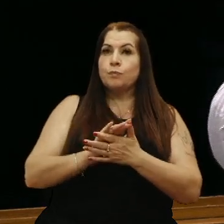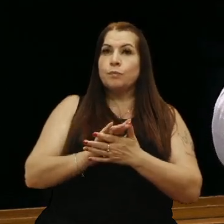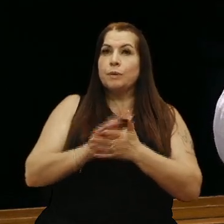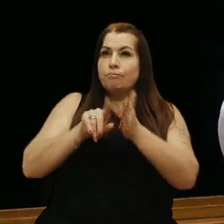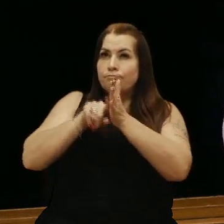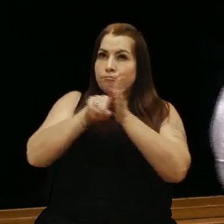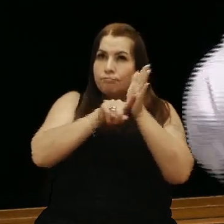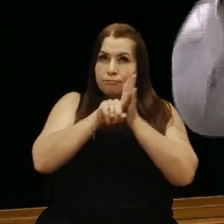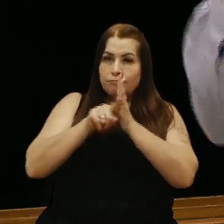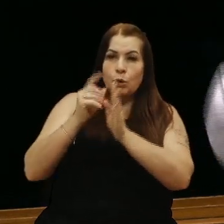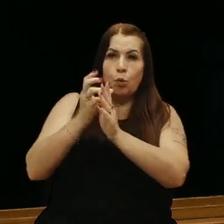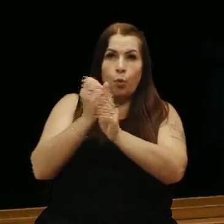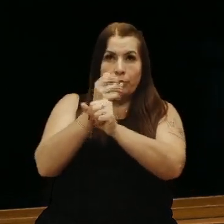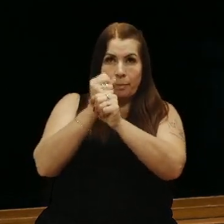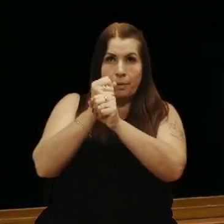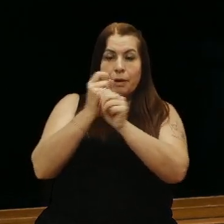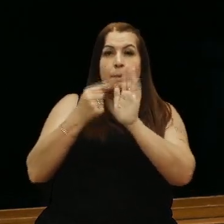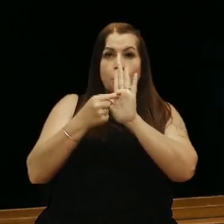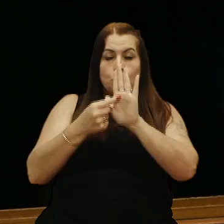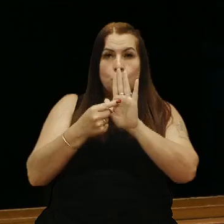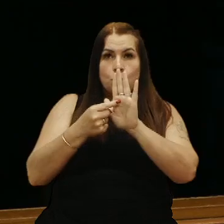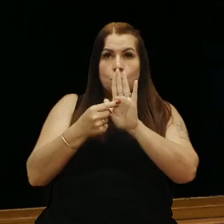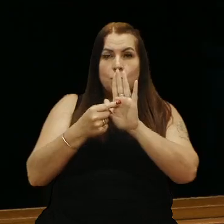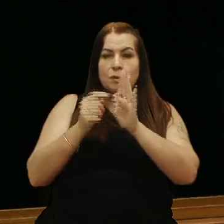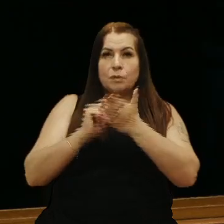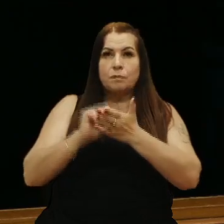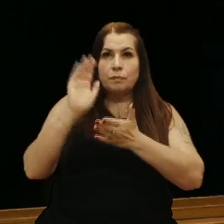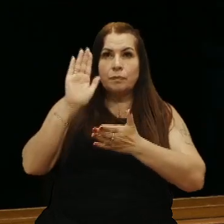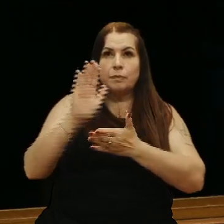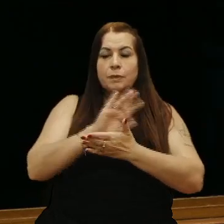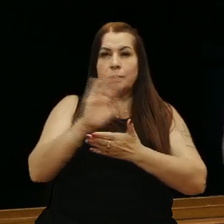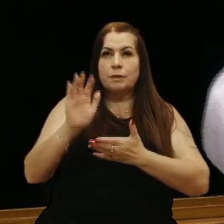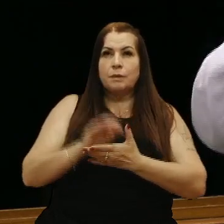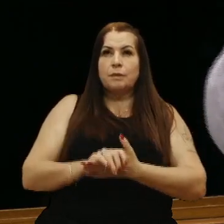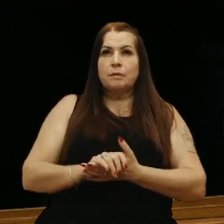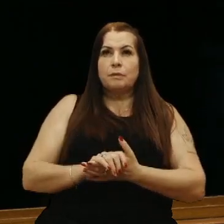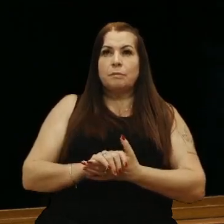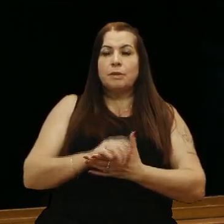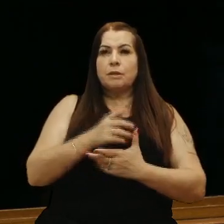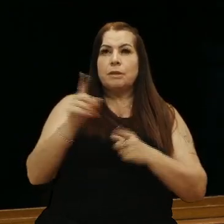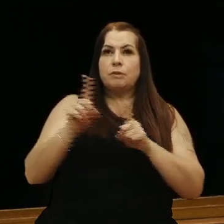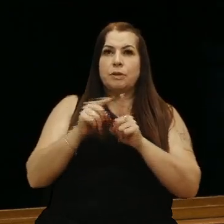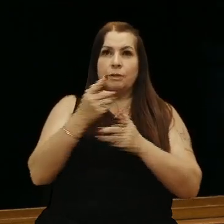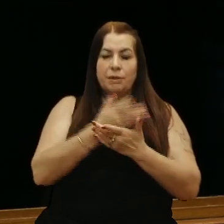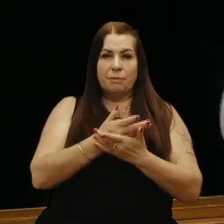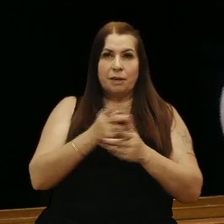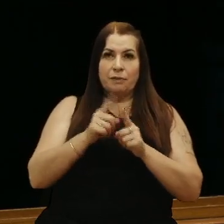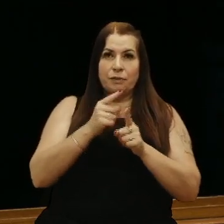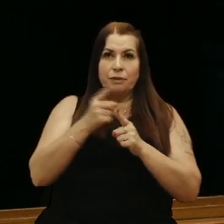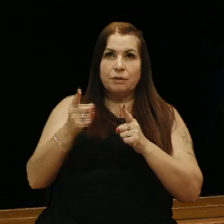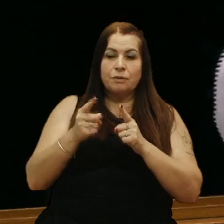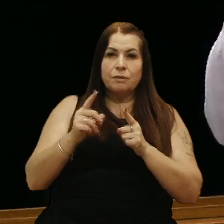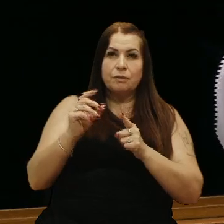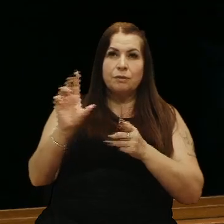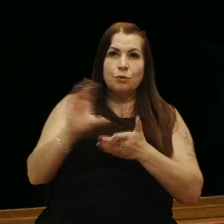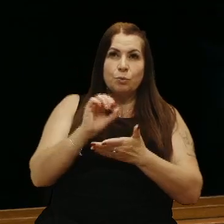perícia contábil e apontou que não há um déficit de R$80 milhões, mas sim um valor de